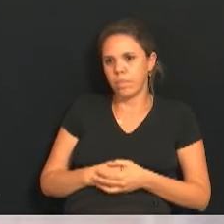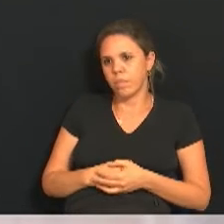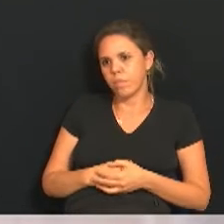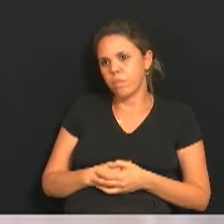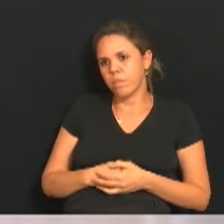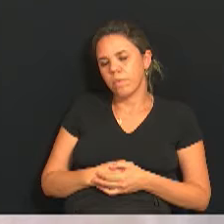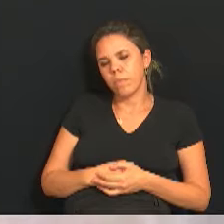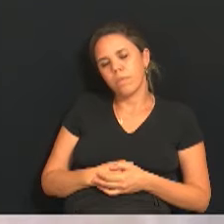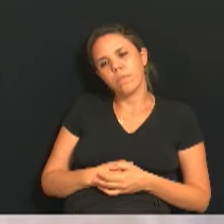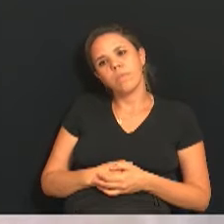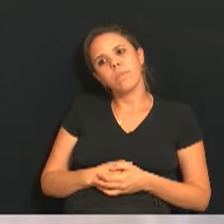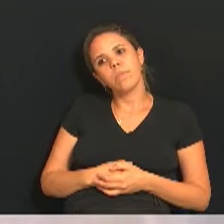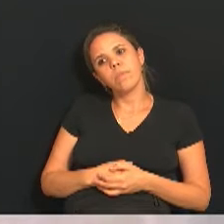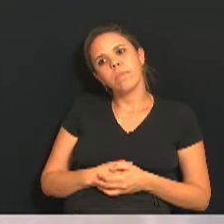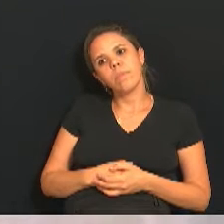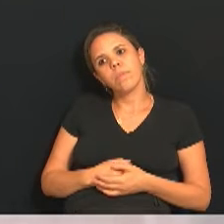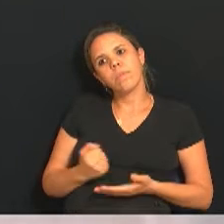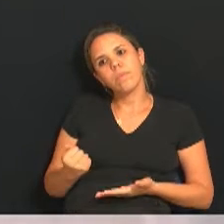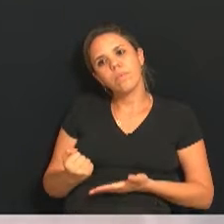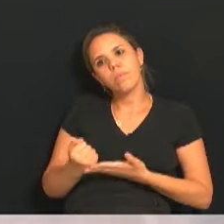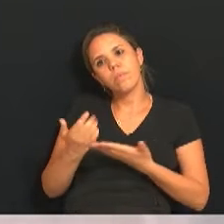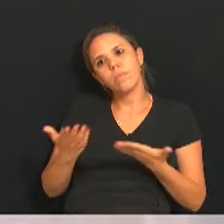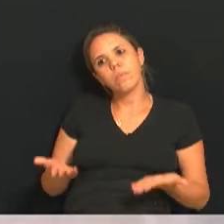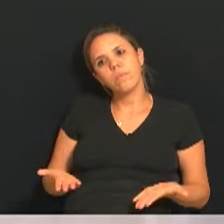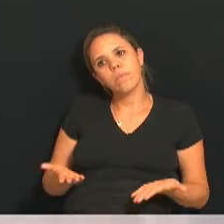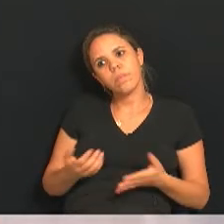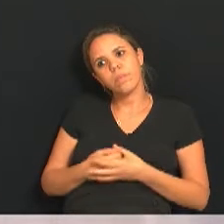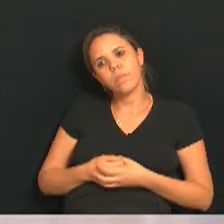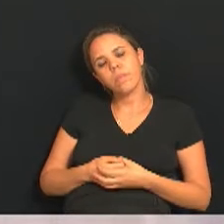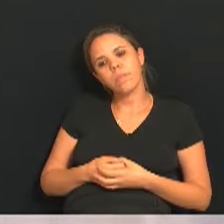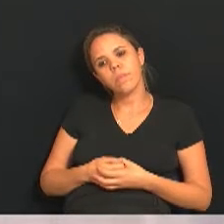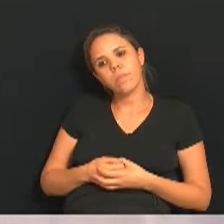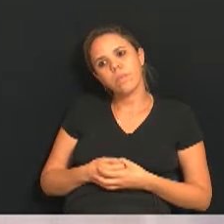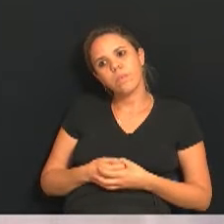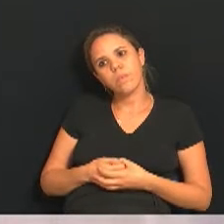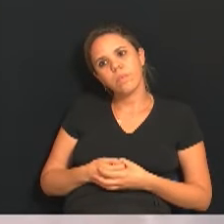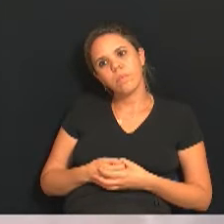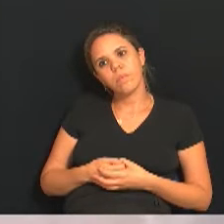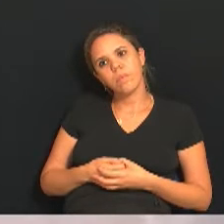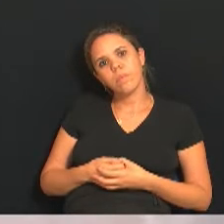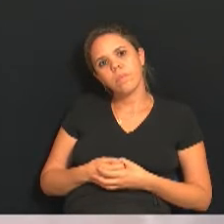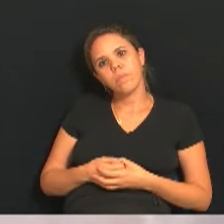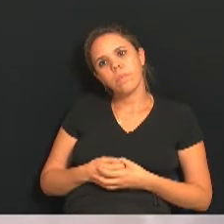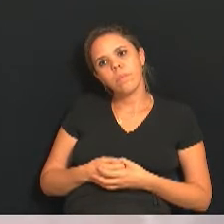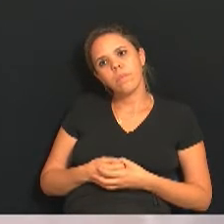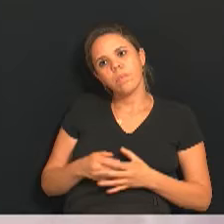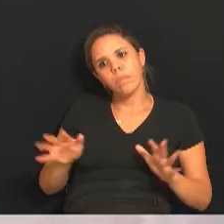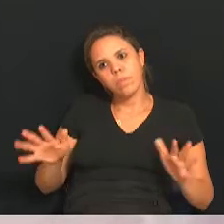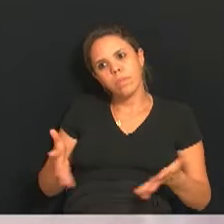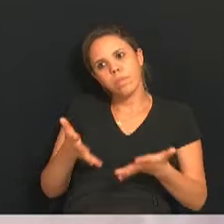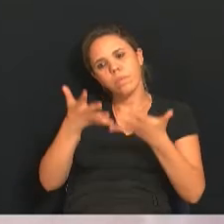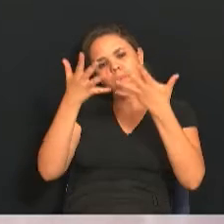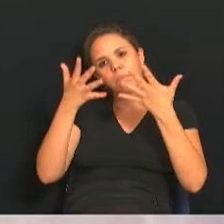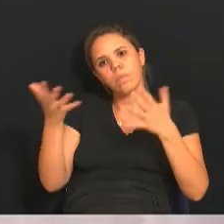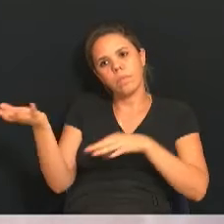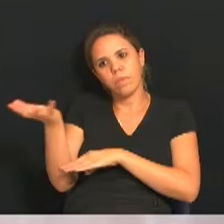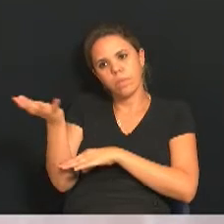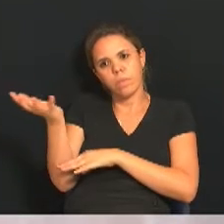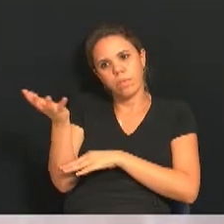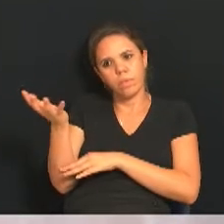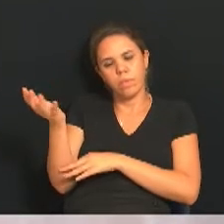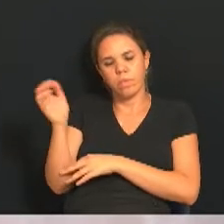muito cooperativa, e acaba, de uma forma indireta, incentivando o morador a permanecer na